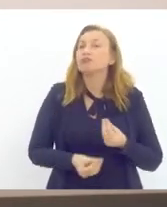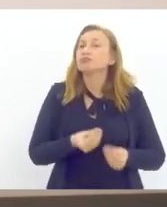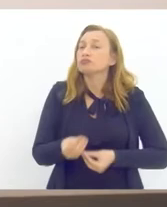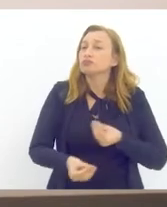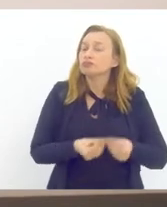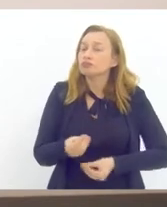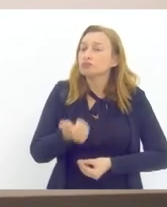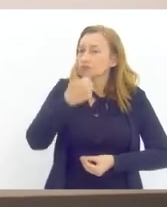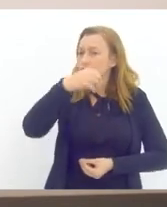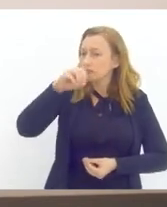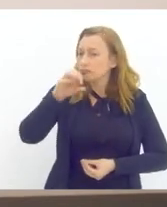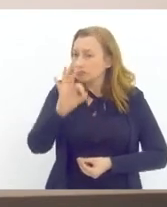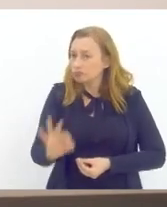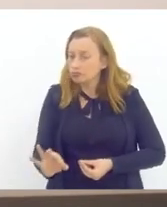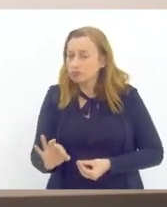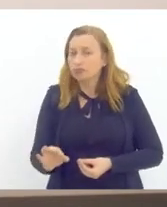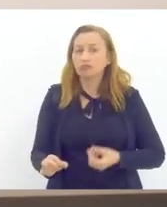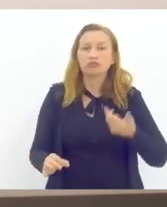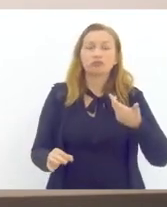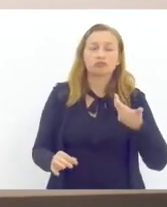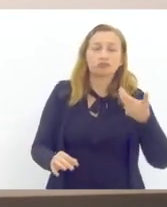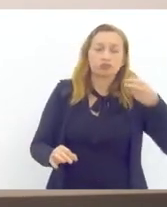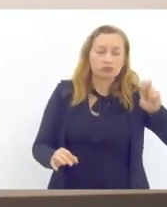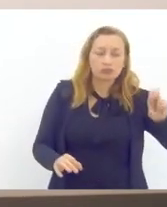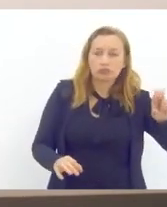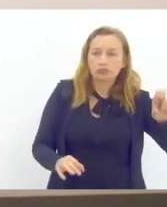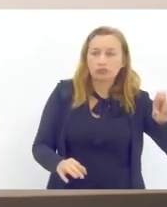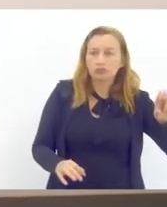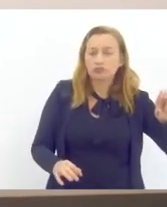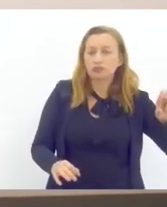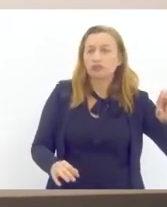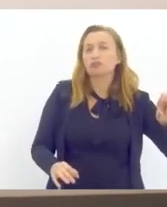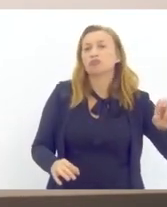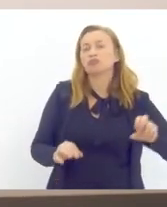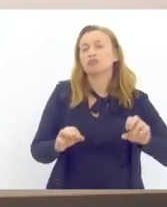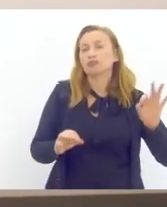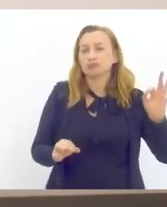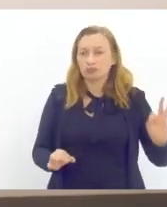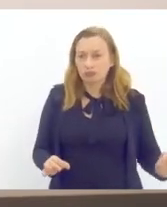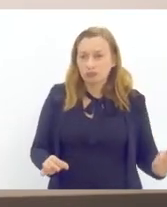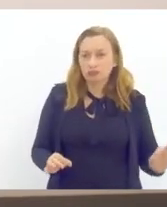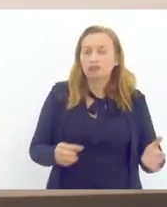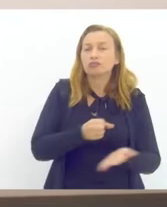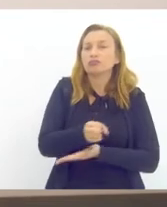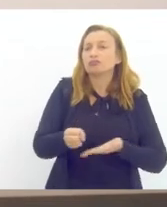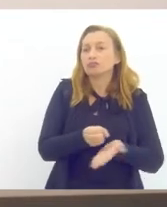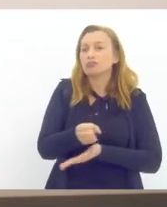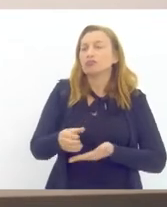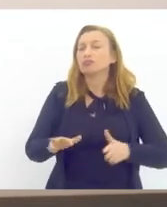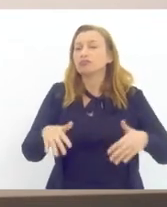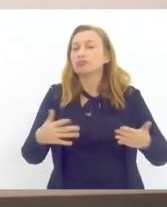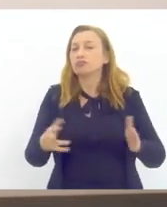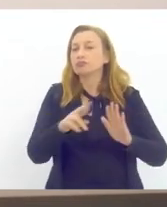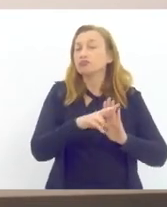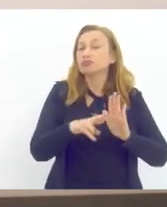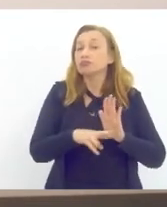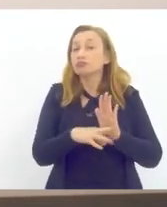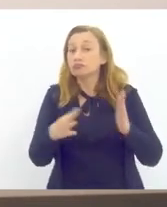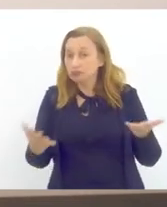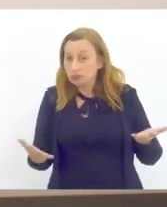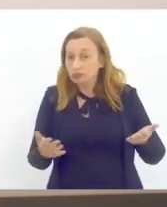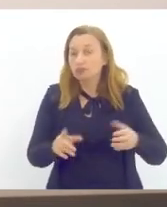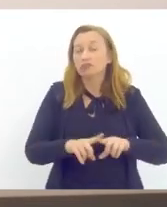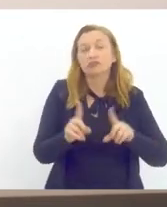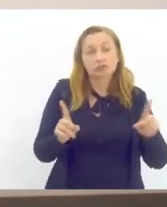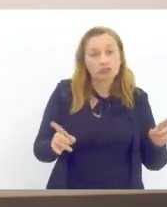os 10% no mínimo, ou 15% progressivamente, ou 12,5%, sei lá, né, com base em que critérios, em que indicadores, em que parâmetros seria feito.